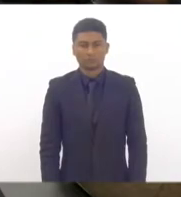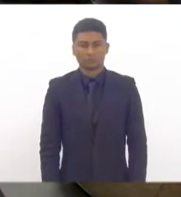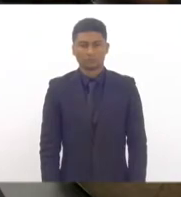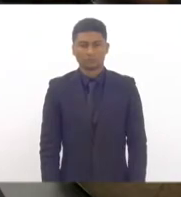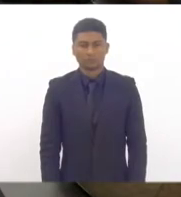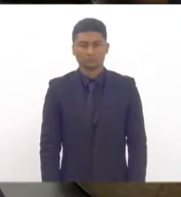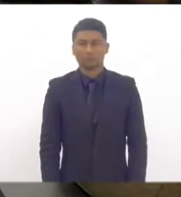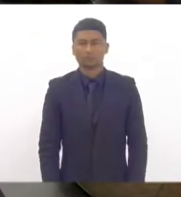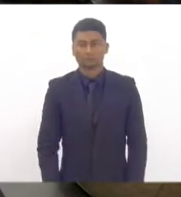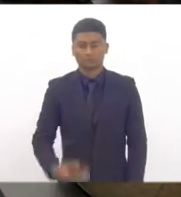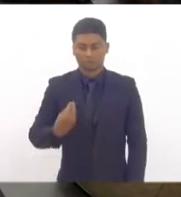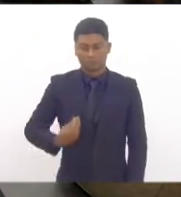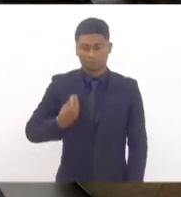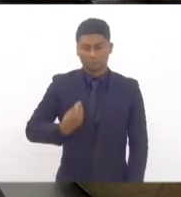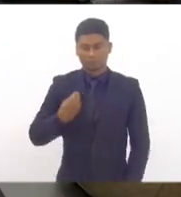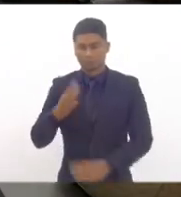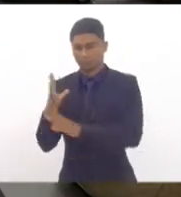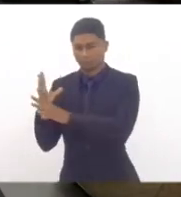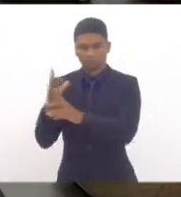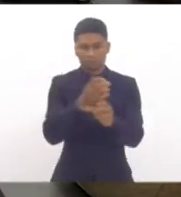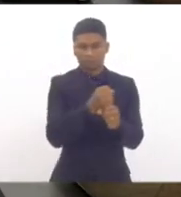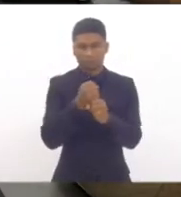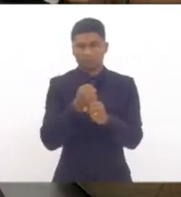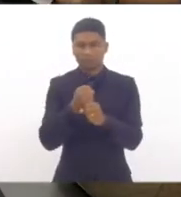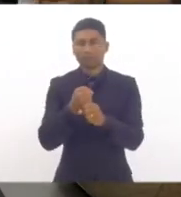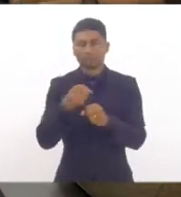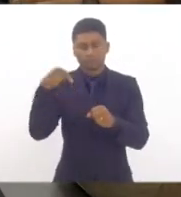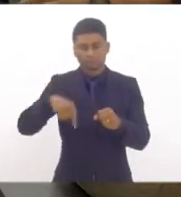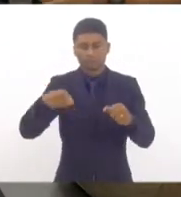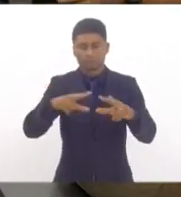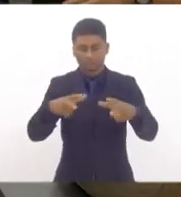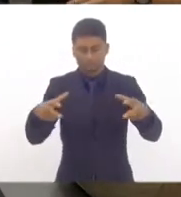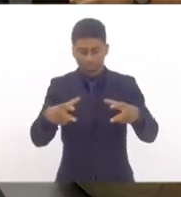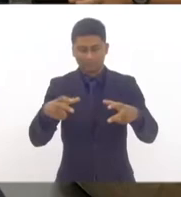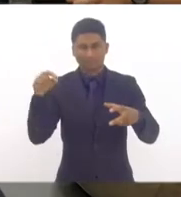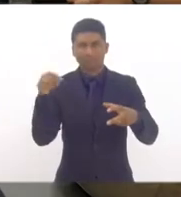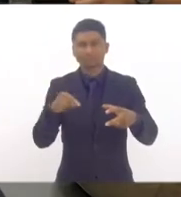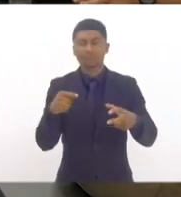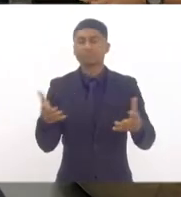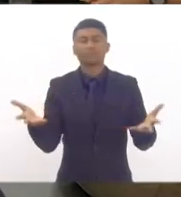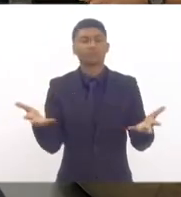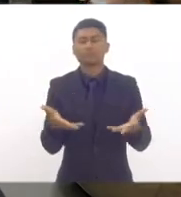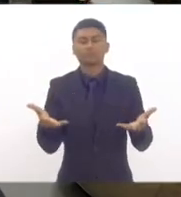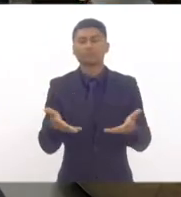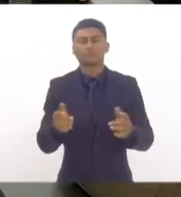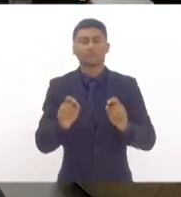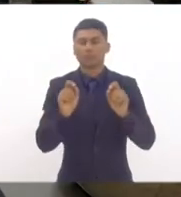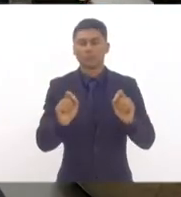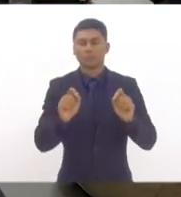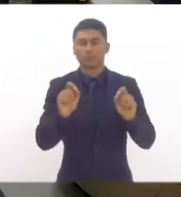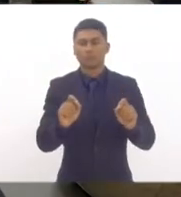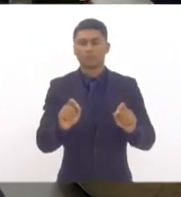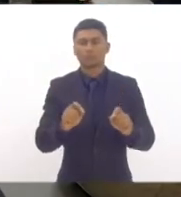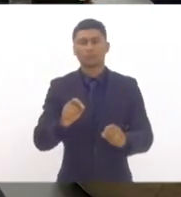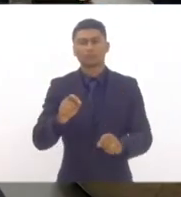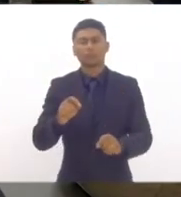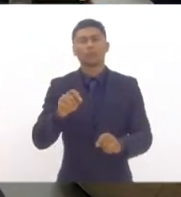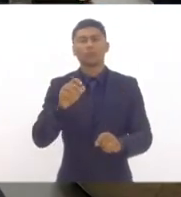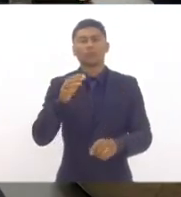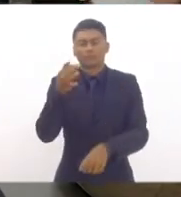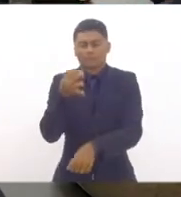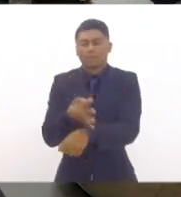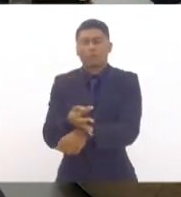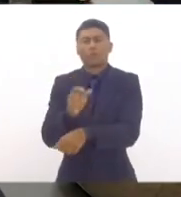contando com o quórum regimental do comitê, nesse momento é só ausente o Ministério